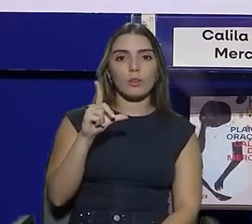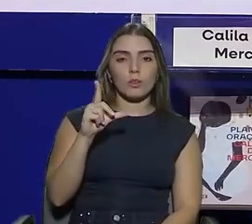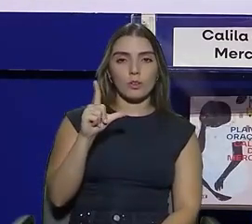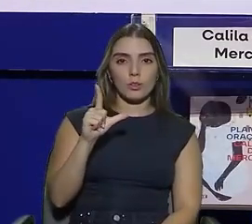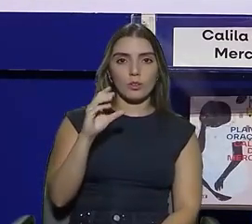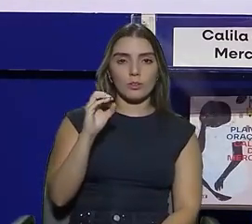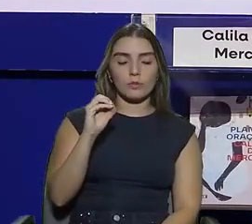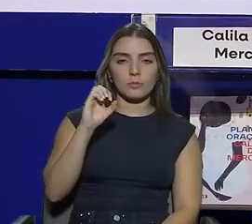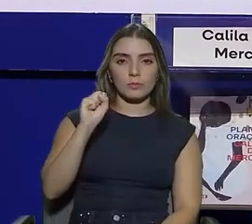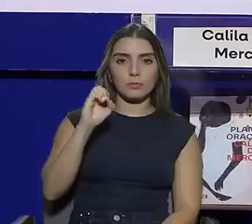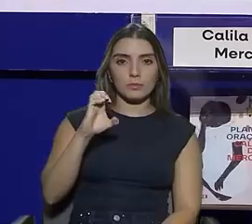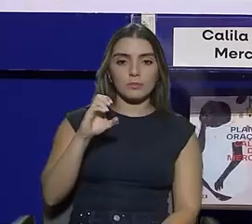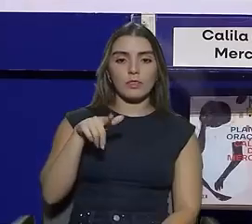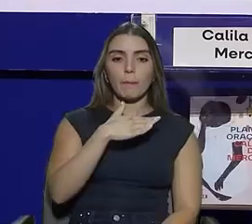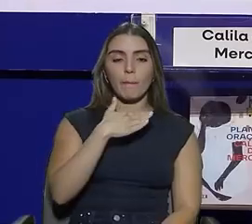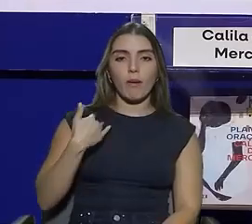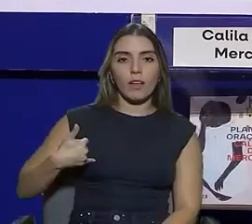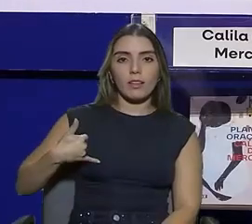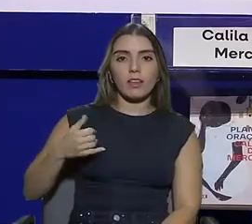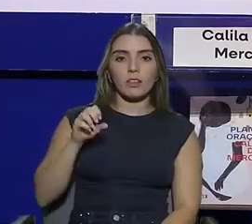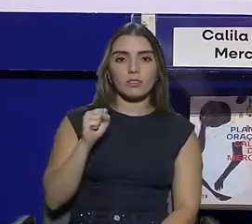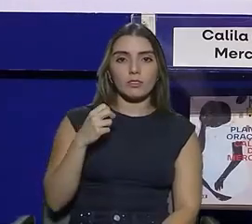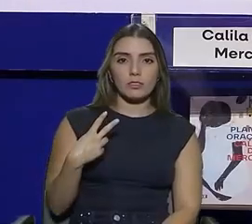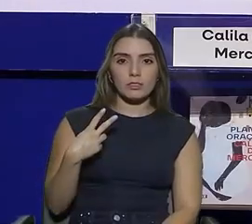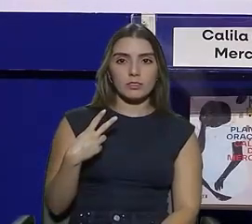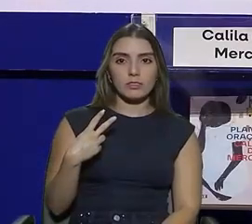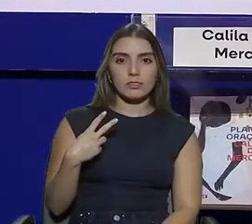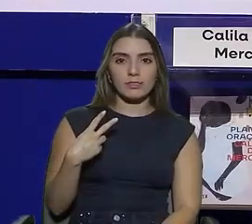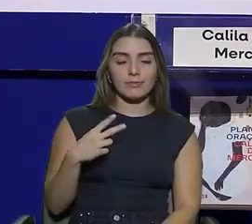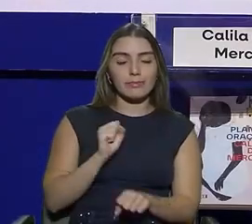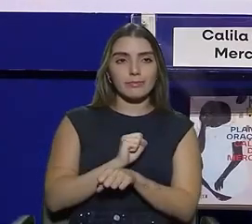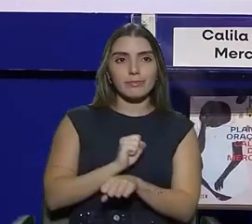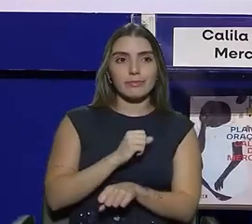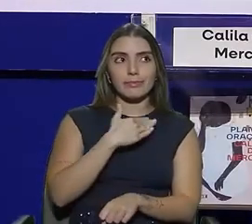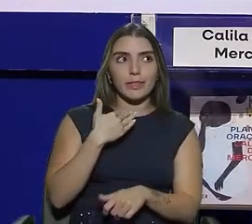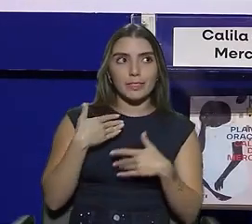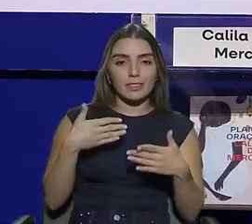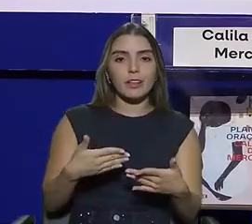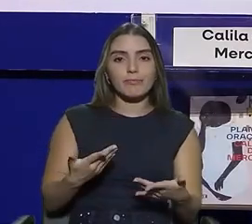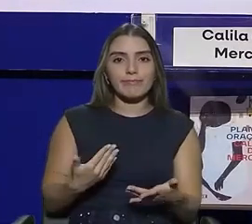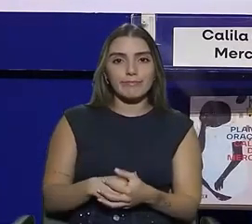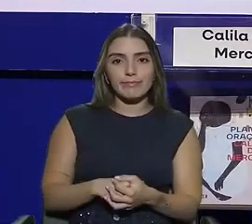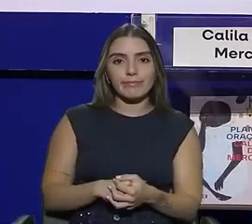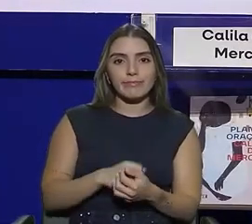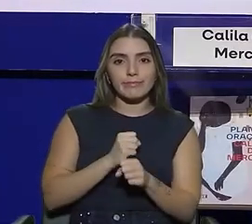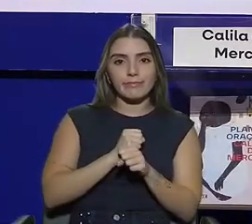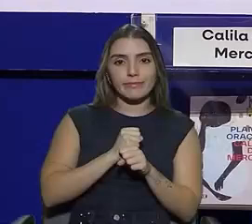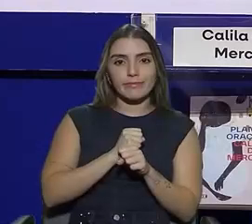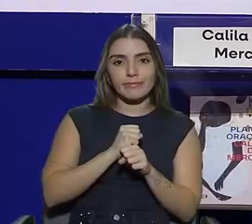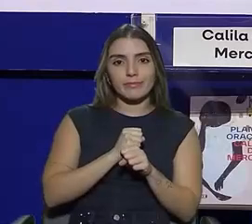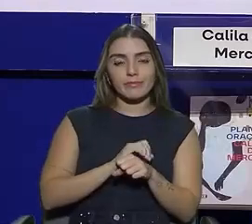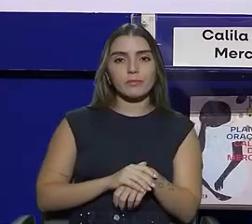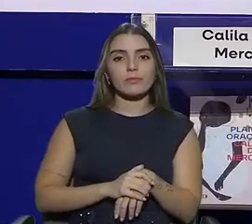tempo inteiro, a indesejada das gentes, né, que ele falava. E aí ele faz um testamento. Eu, quando li esse poema, eu não